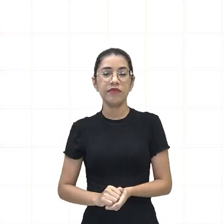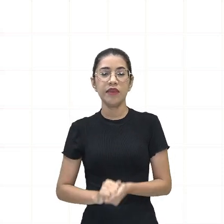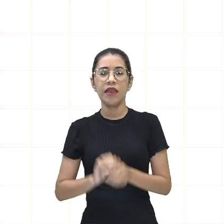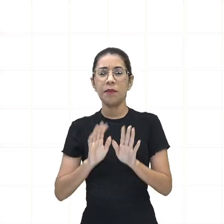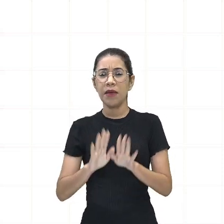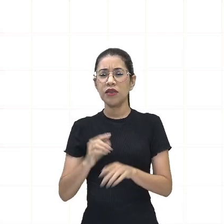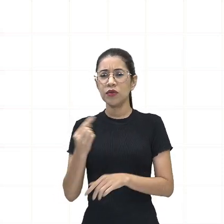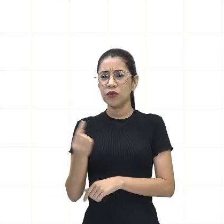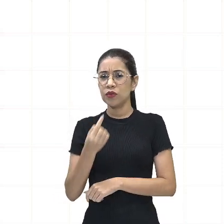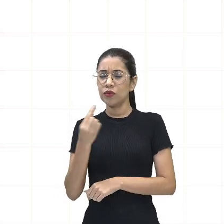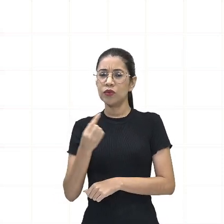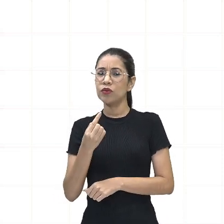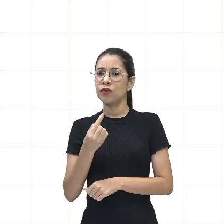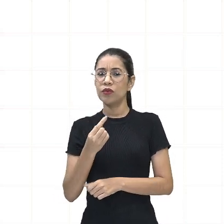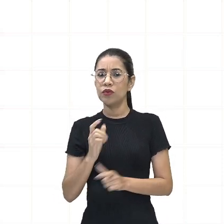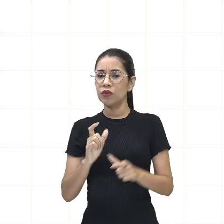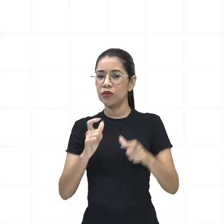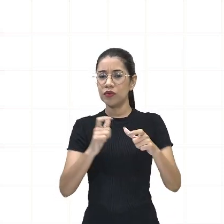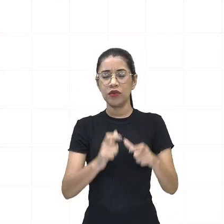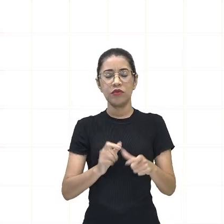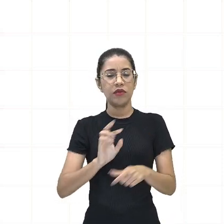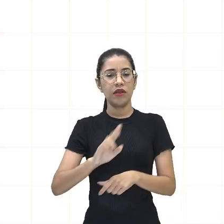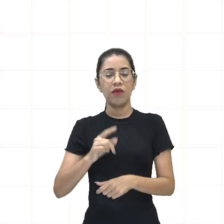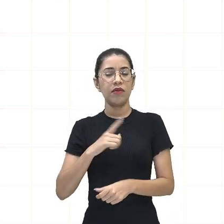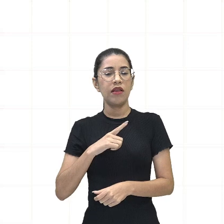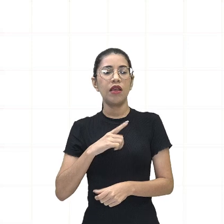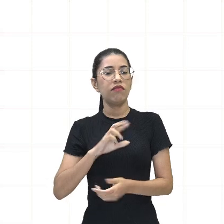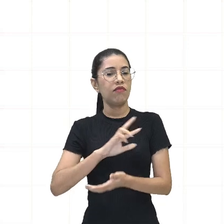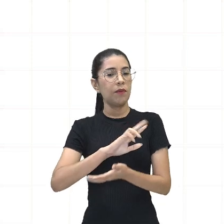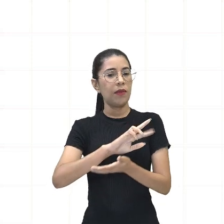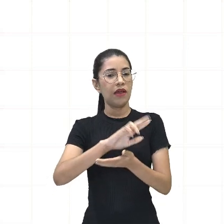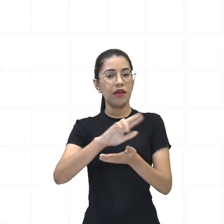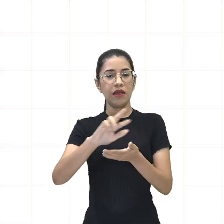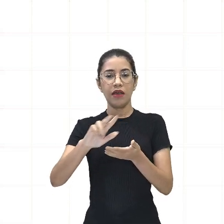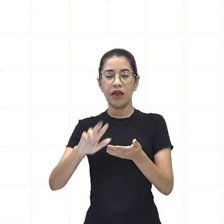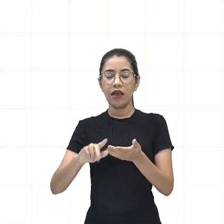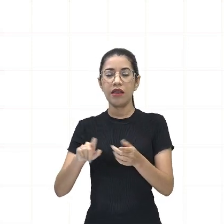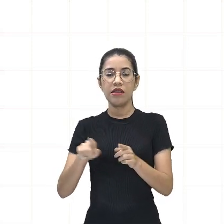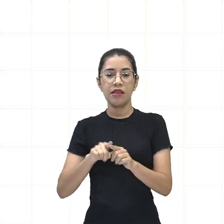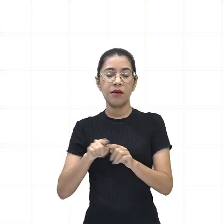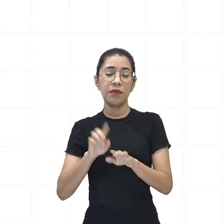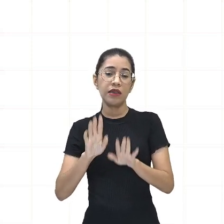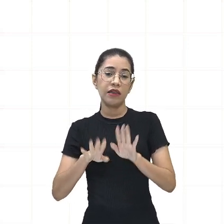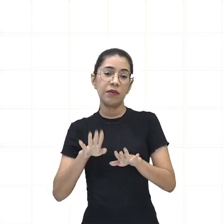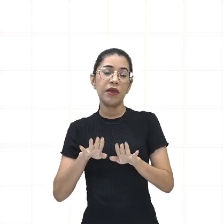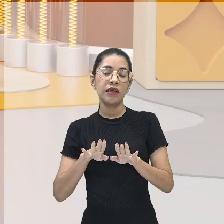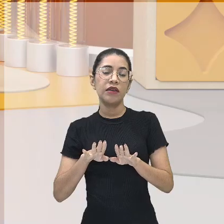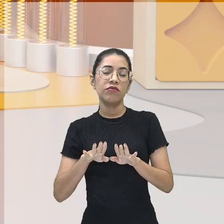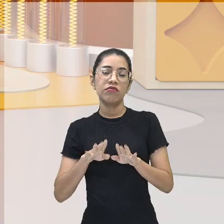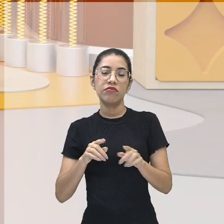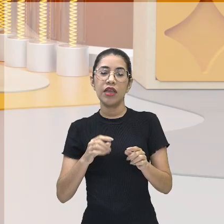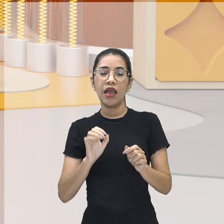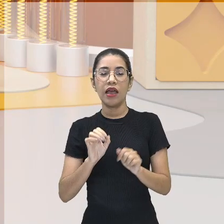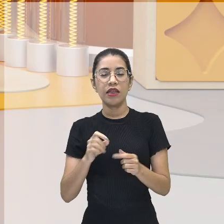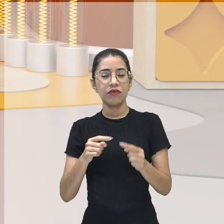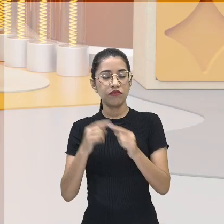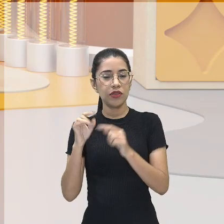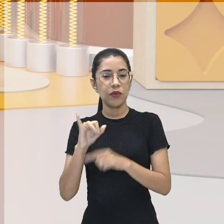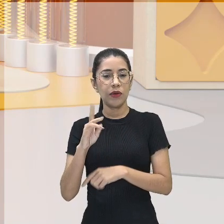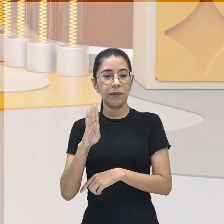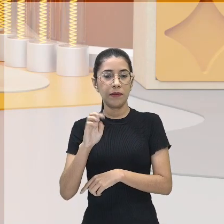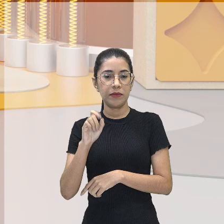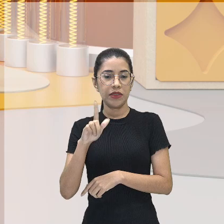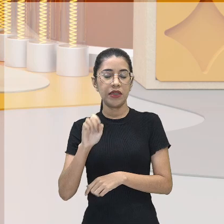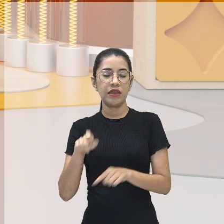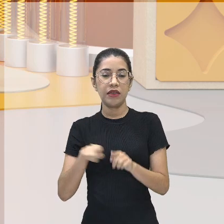único distrito? Não, nós vamos encontrar distritos, ou até mesmo de acordo com o IBGE, nós temos aí subdistritos,